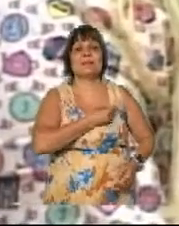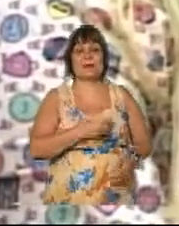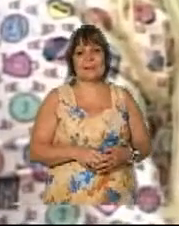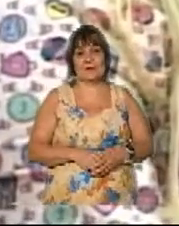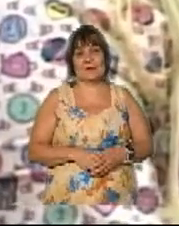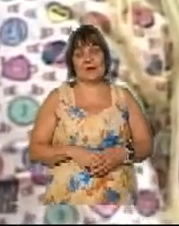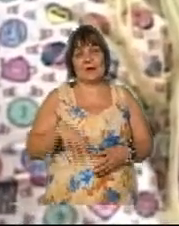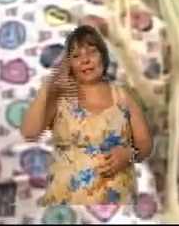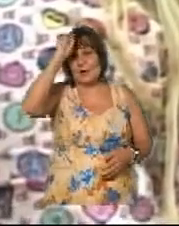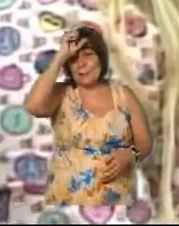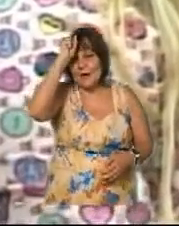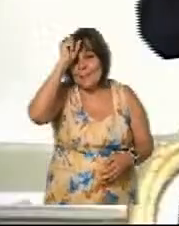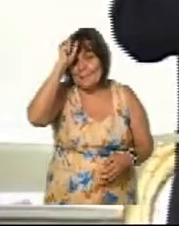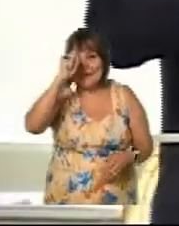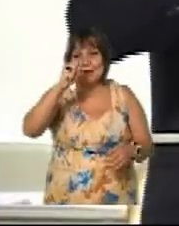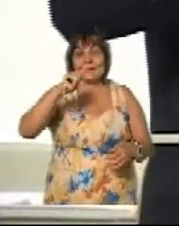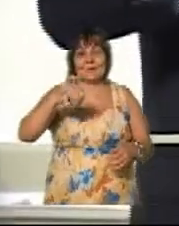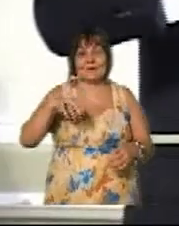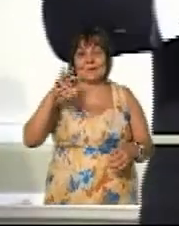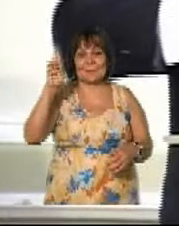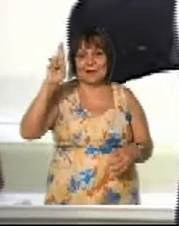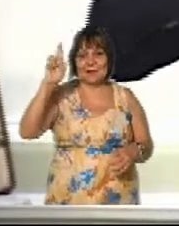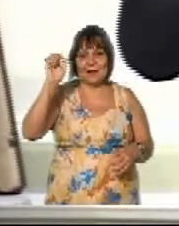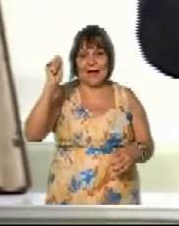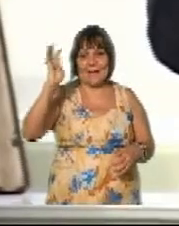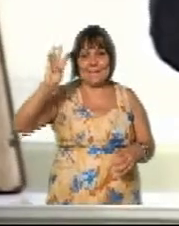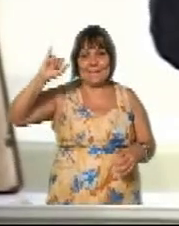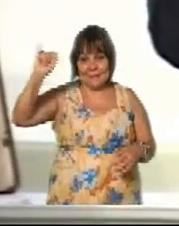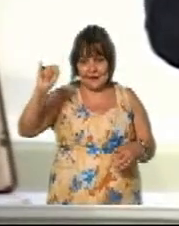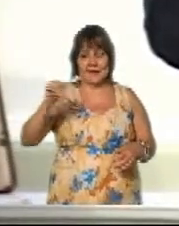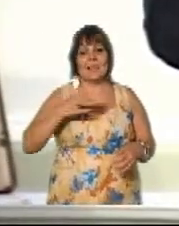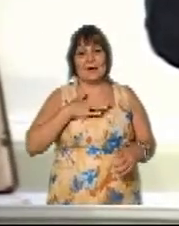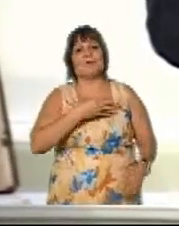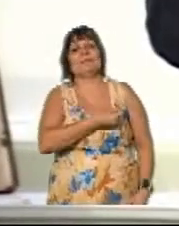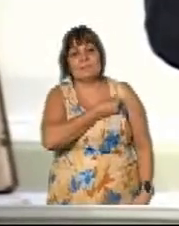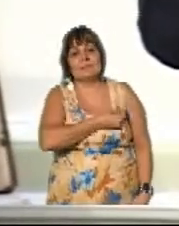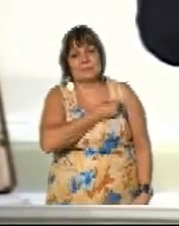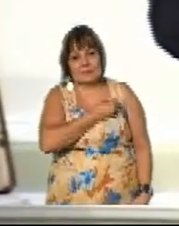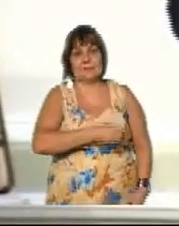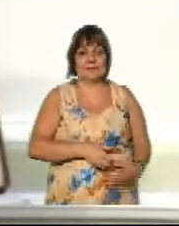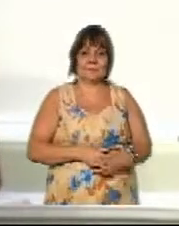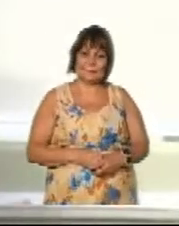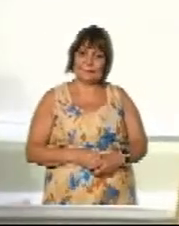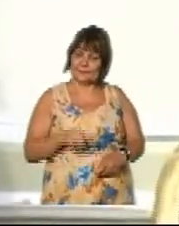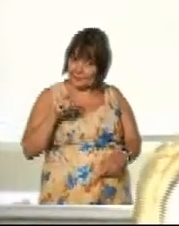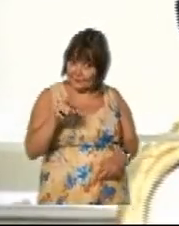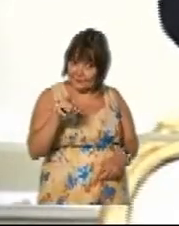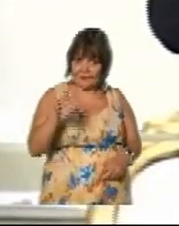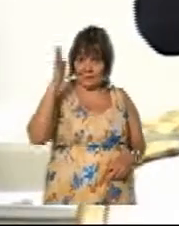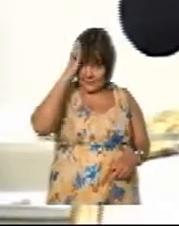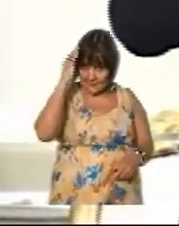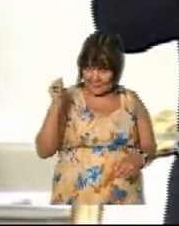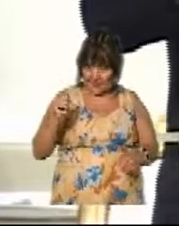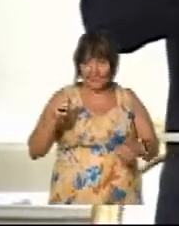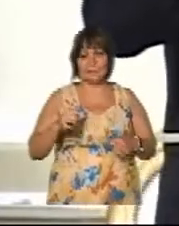mim. É o que o Mestre ensinou que eu vivo nesta vida. Você sabe como é que o